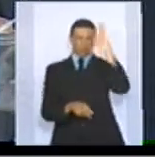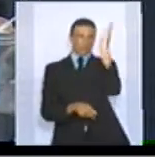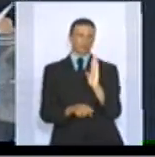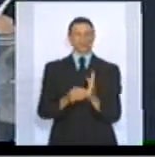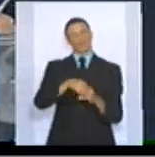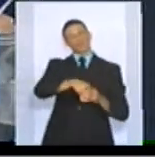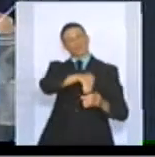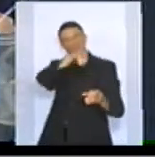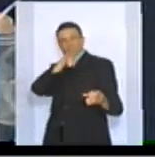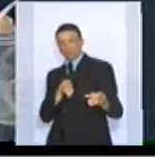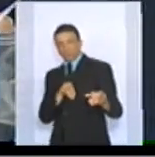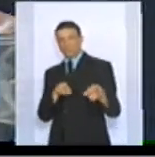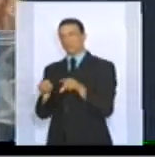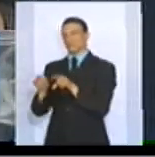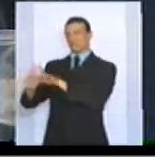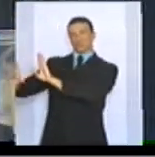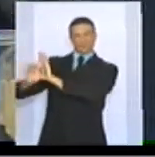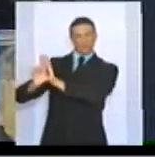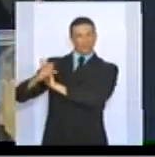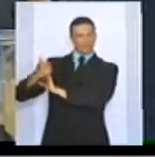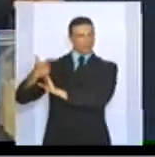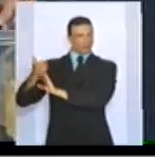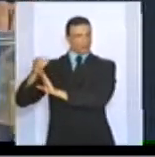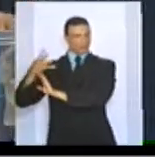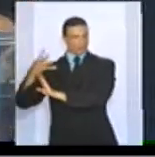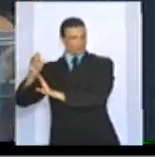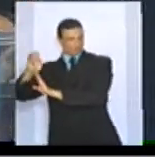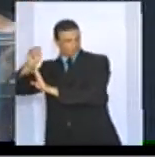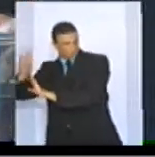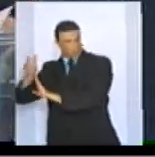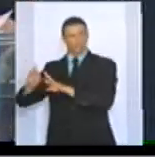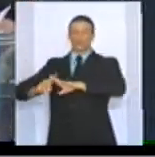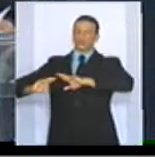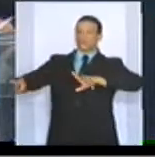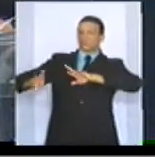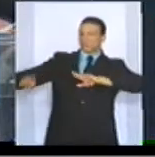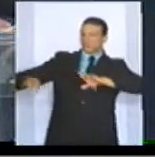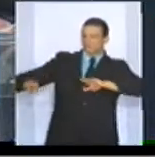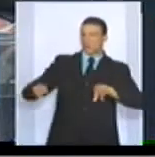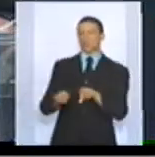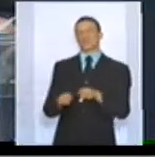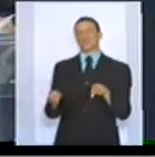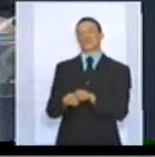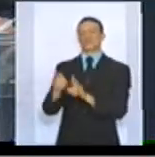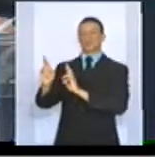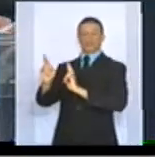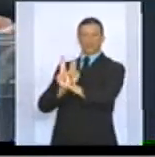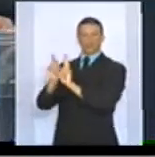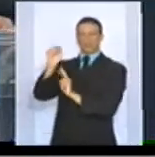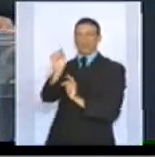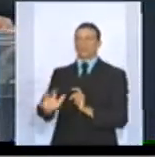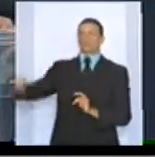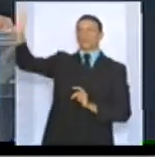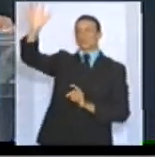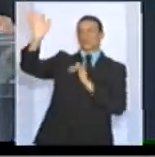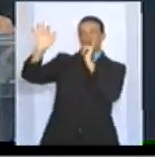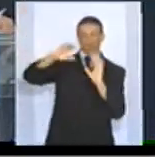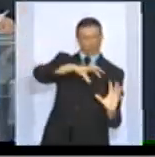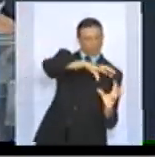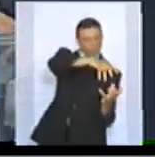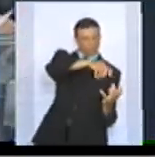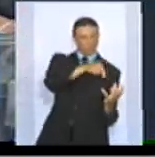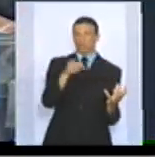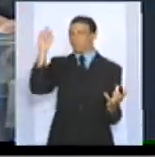e não é o caso da Lei 12.485, limitações para a constituição de redes nacionais, como existe em outras partes do mundo, não é o